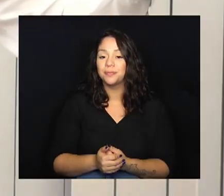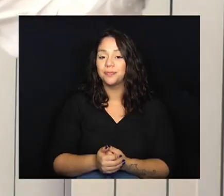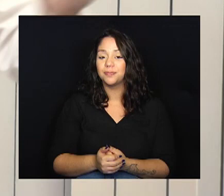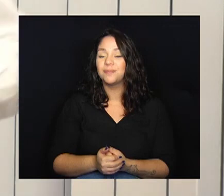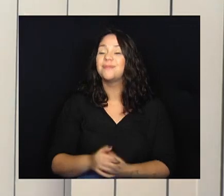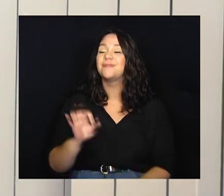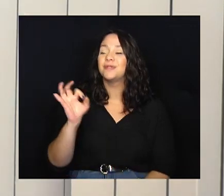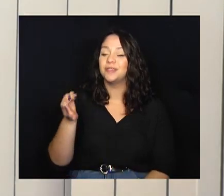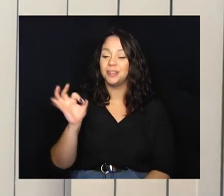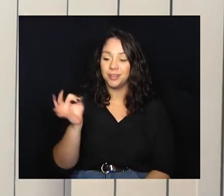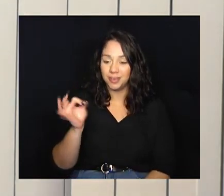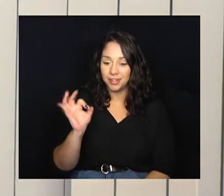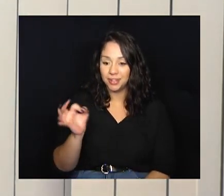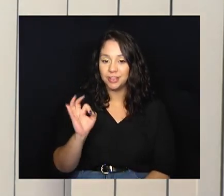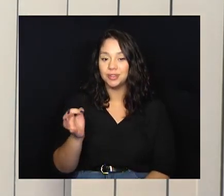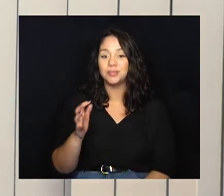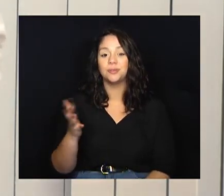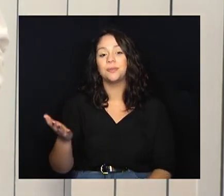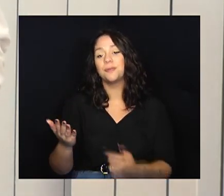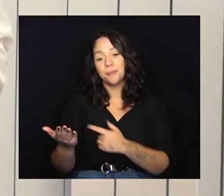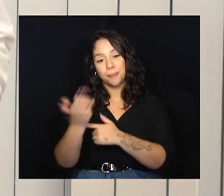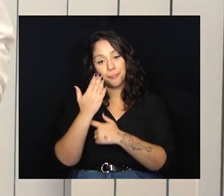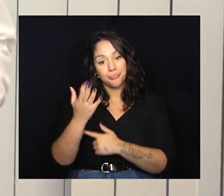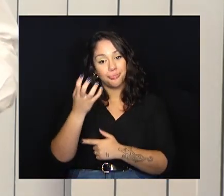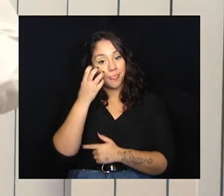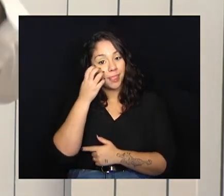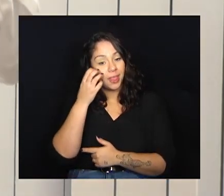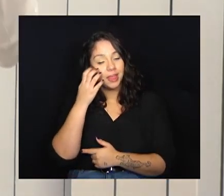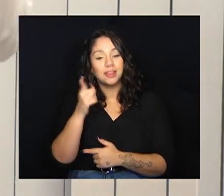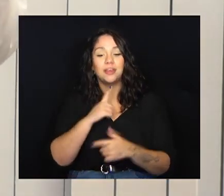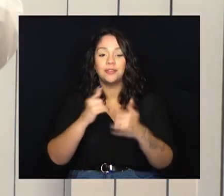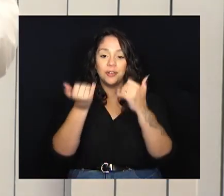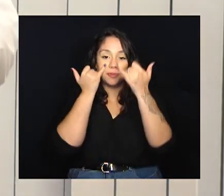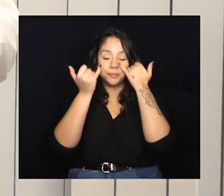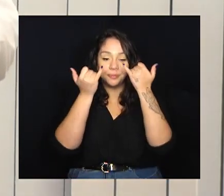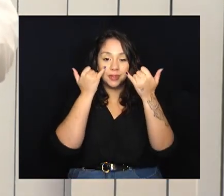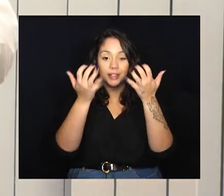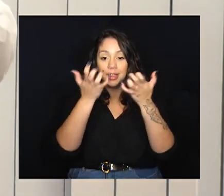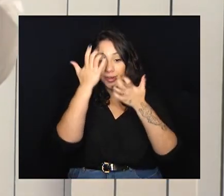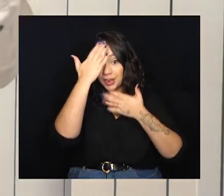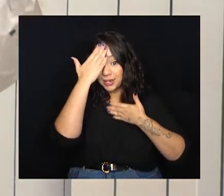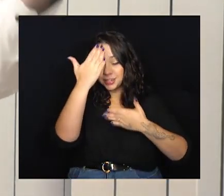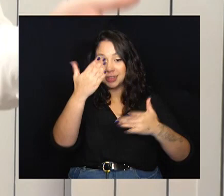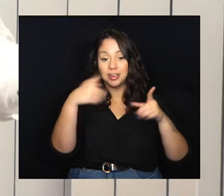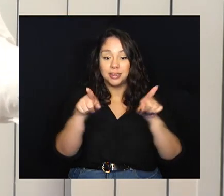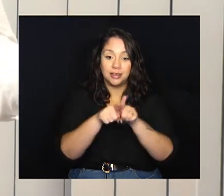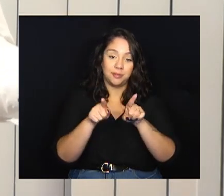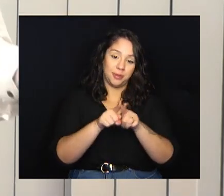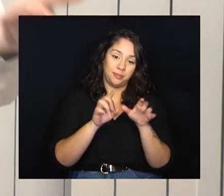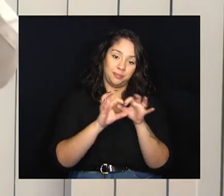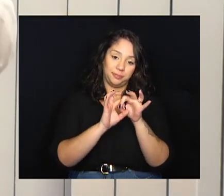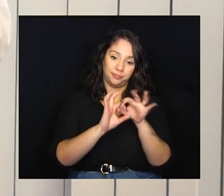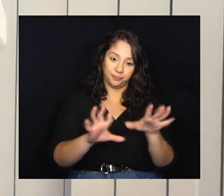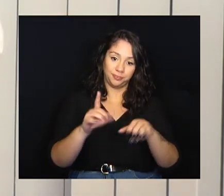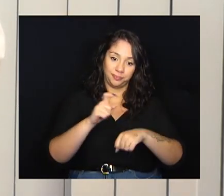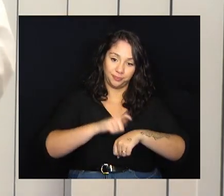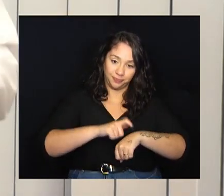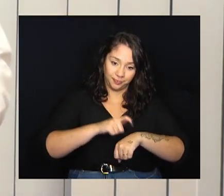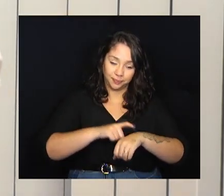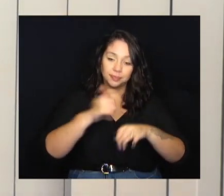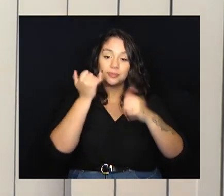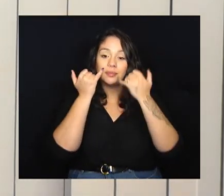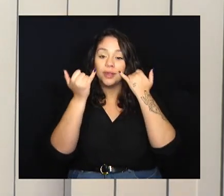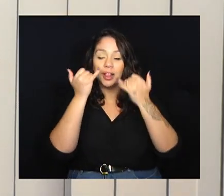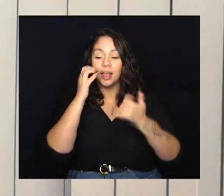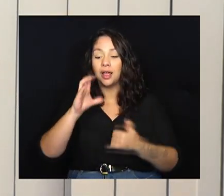É isso mesmo muito obrigado André Aranha por todas as informações Quero agradecer também aqui a disponibilidade do tempo as informações